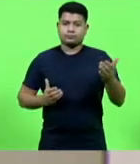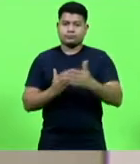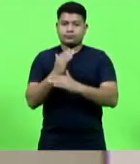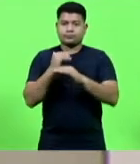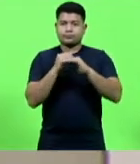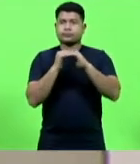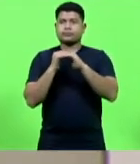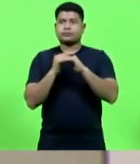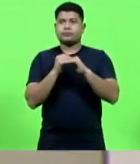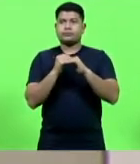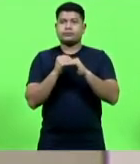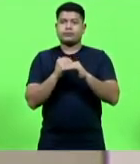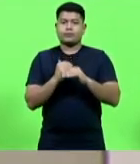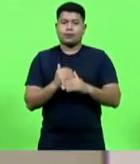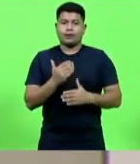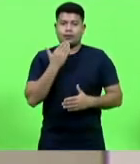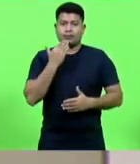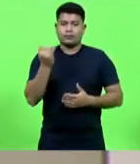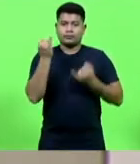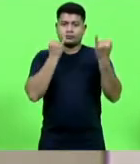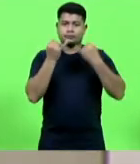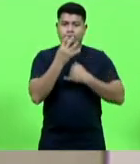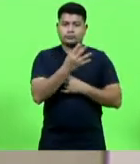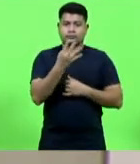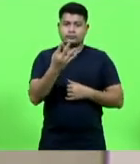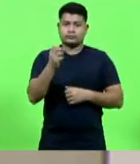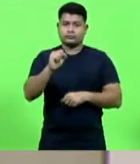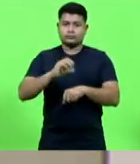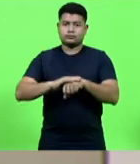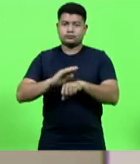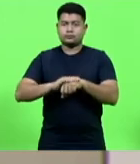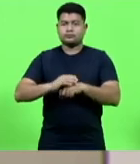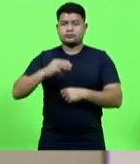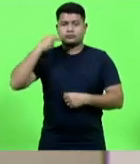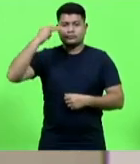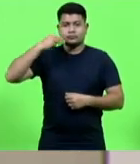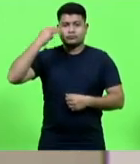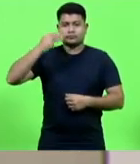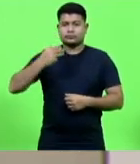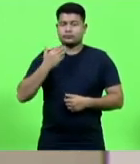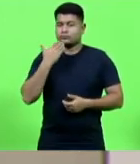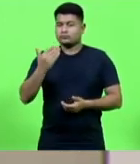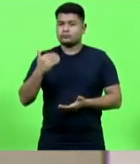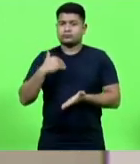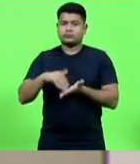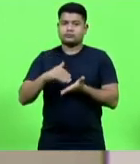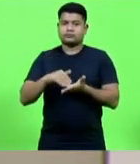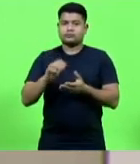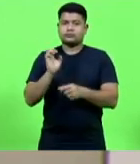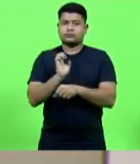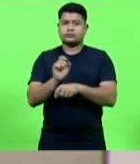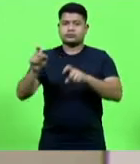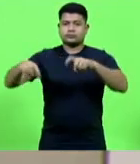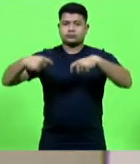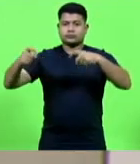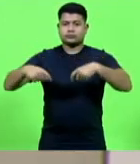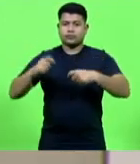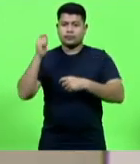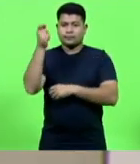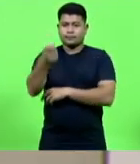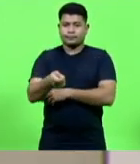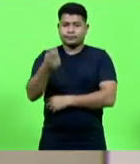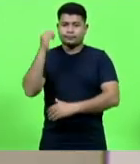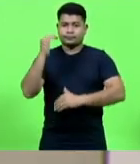Aprovado por unanimidade. Pedido de informação. 448, autor, deputado Marcio Machado, solicitando ao secretário de Estado da Agricultura, da Pesca e do